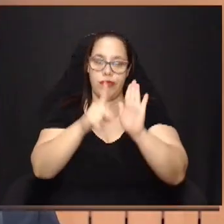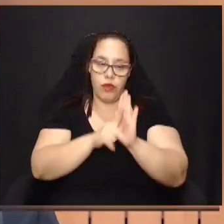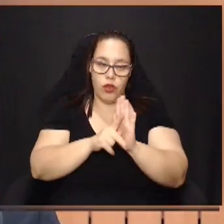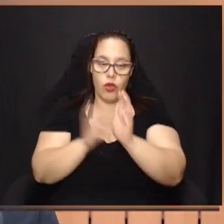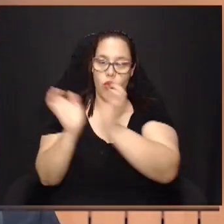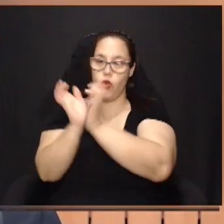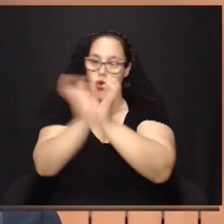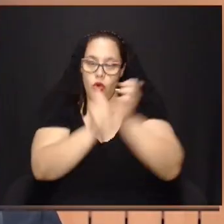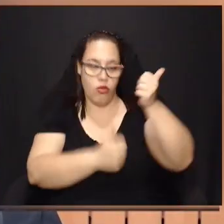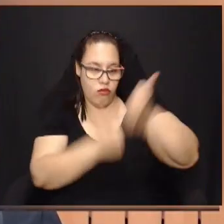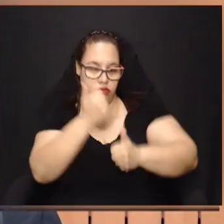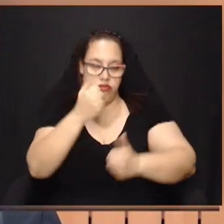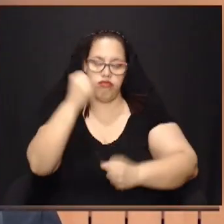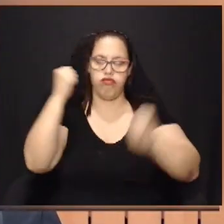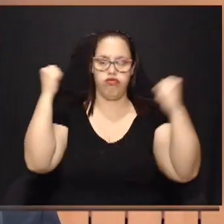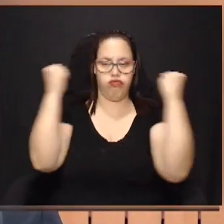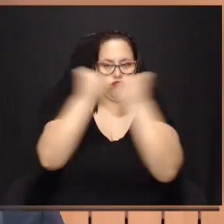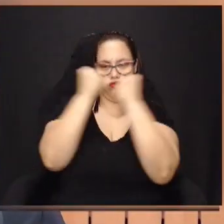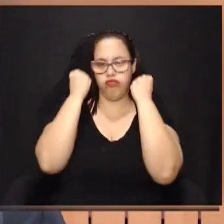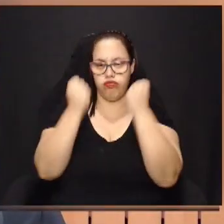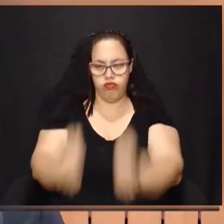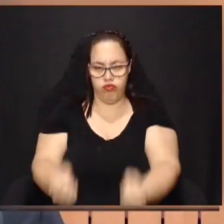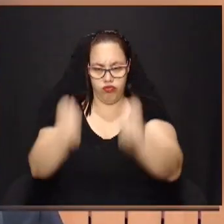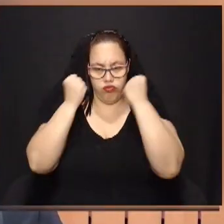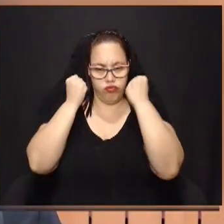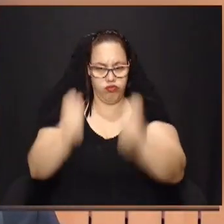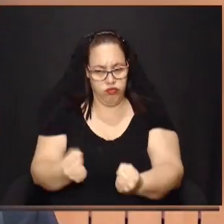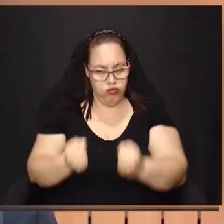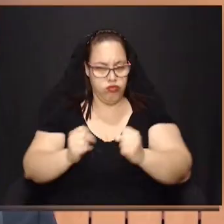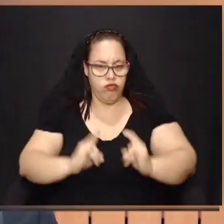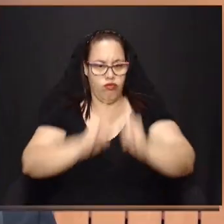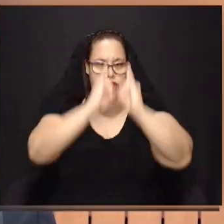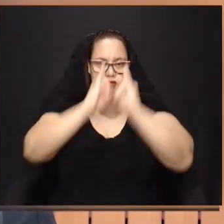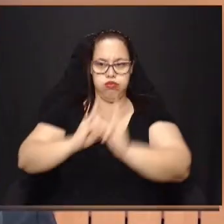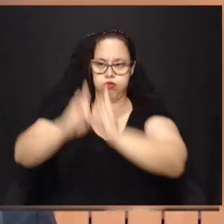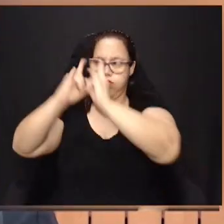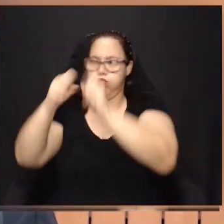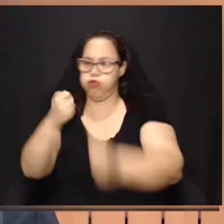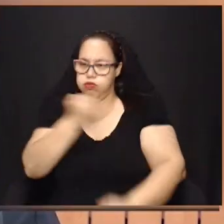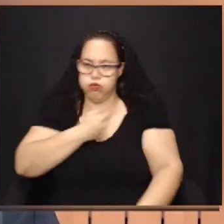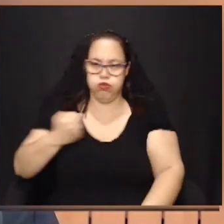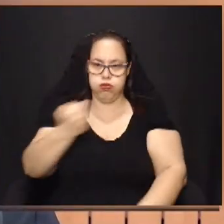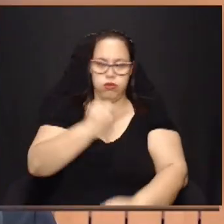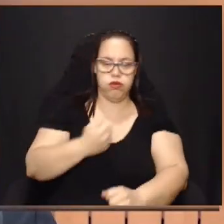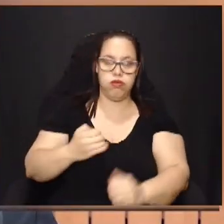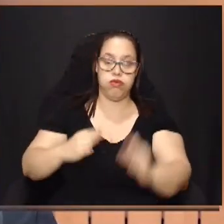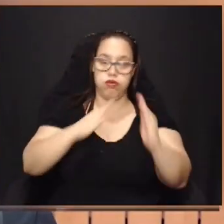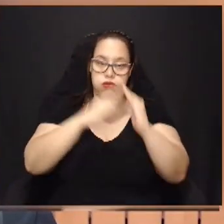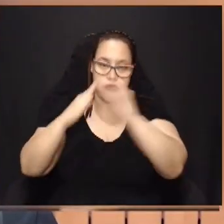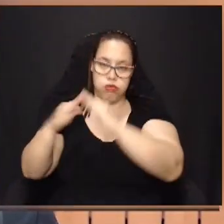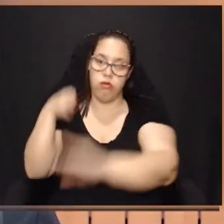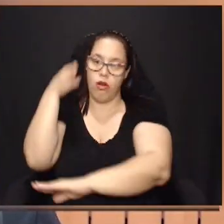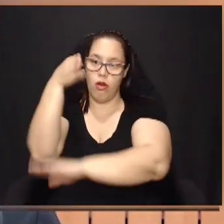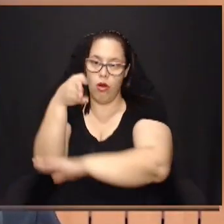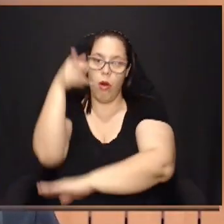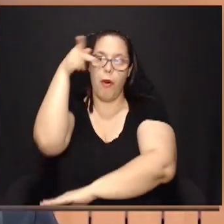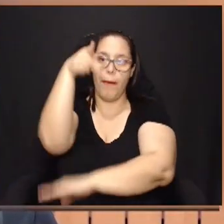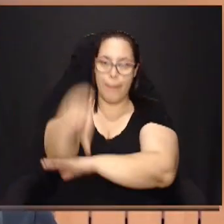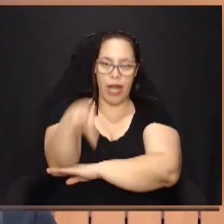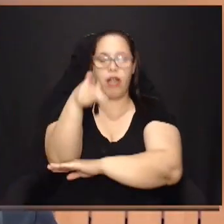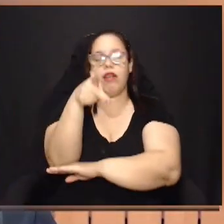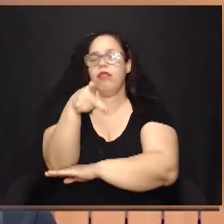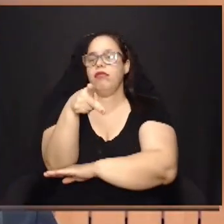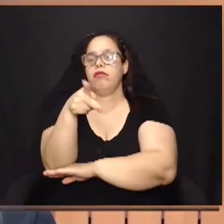esportivos, academias, condomínios, associação de moradores, hotéis, pousadas e estabelecimentos